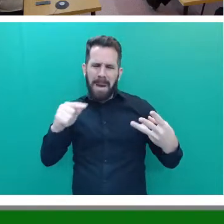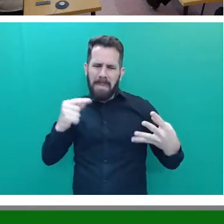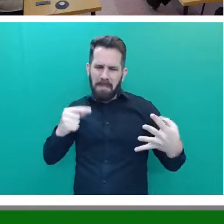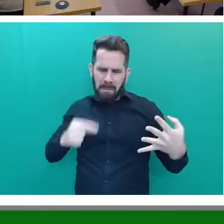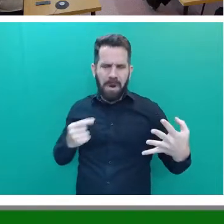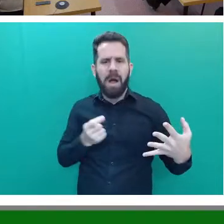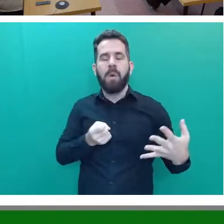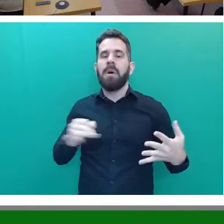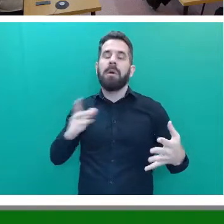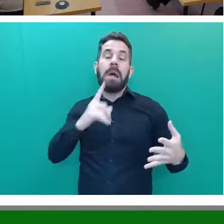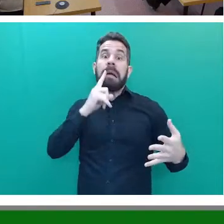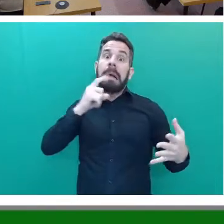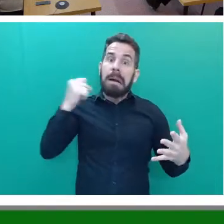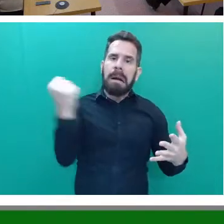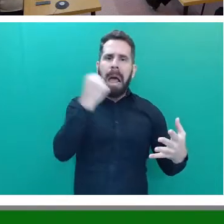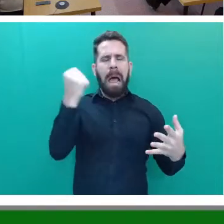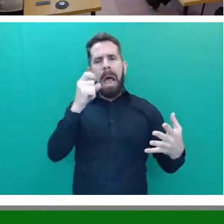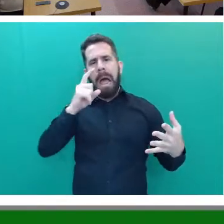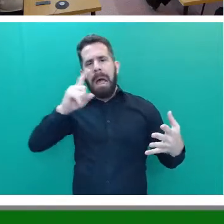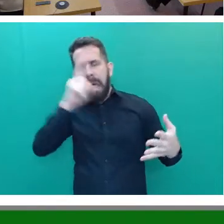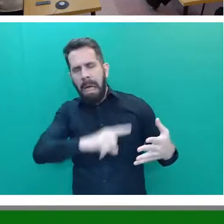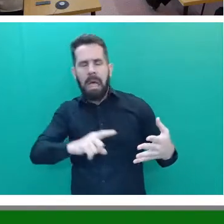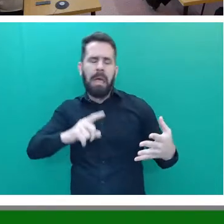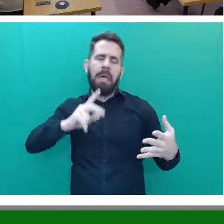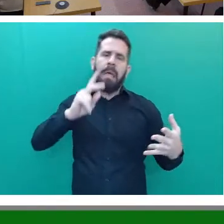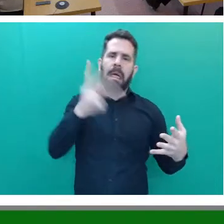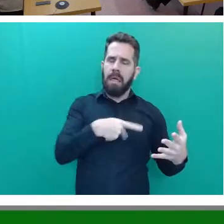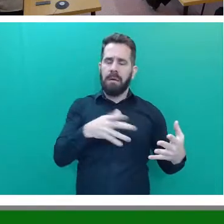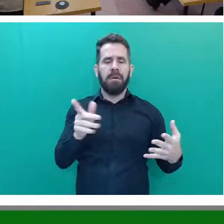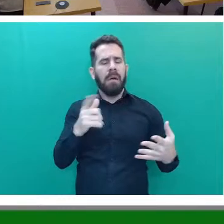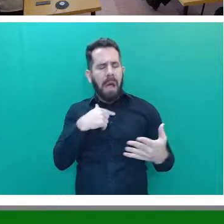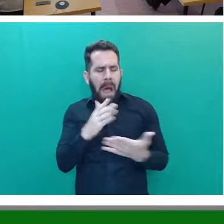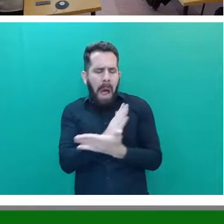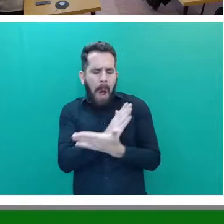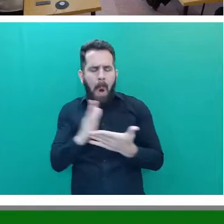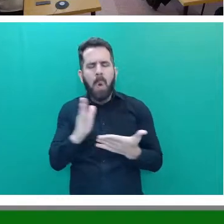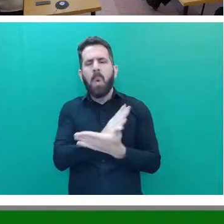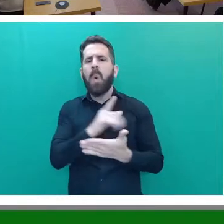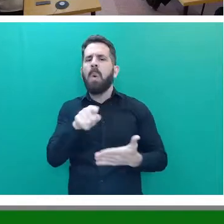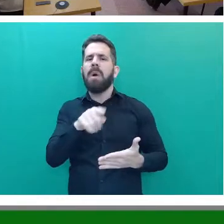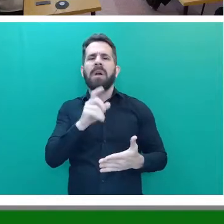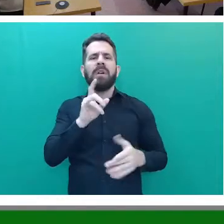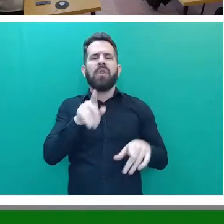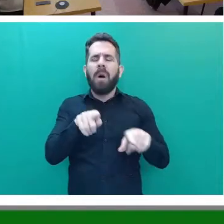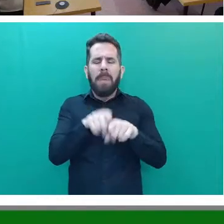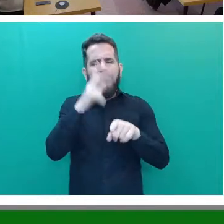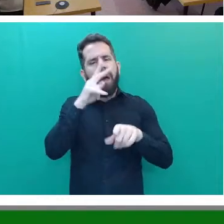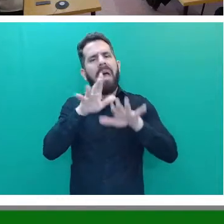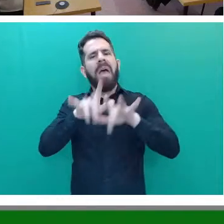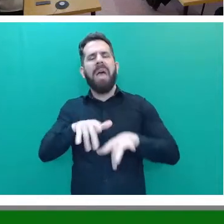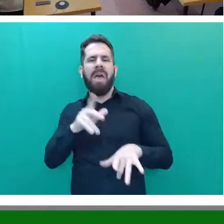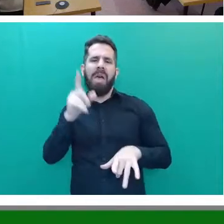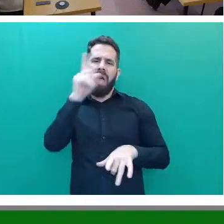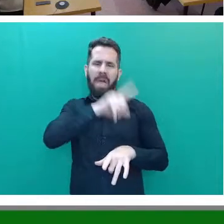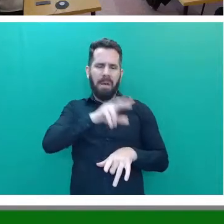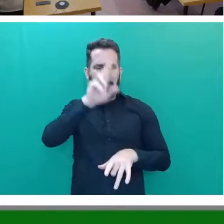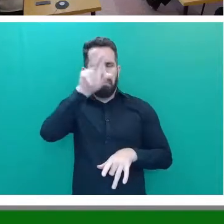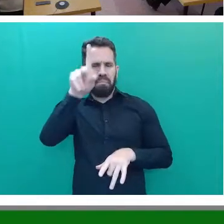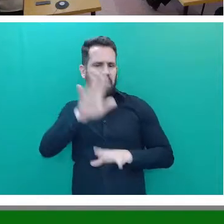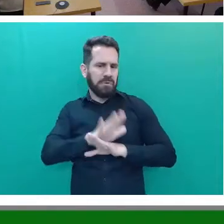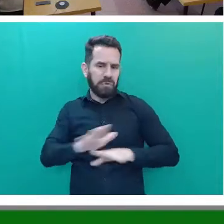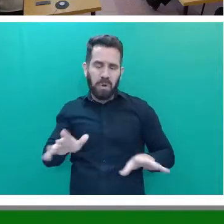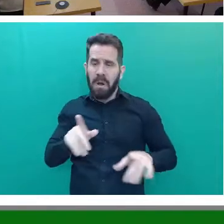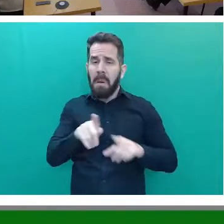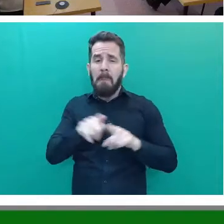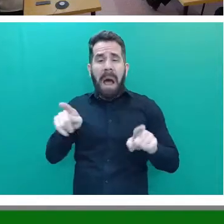Nada grave, alguns erros de digitação, então eu fui marcando com realce, tá? São pequenos apontamentos, comentários, que não interferem na